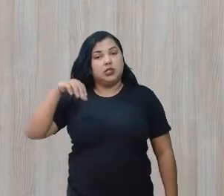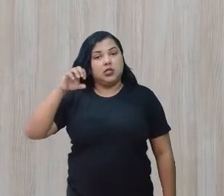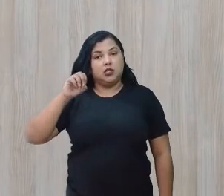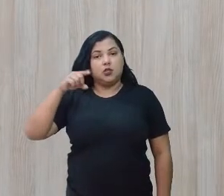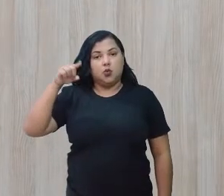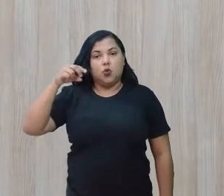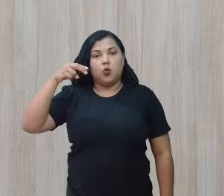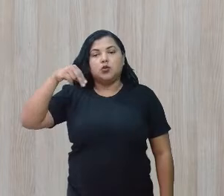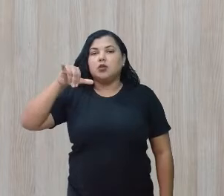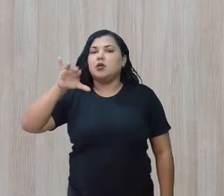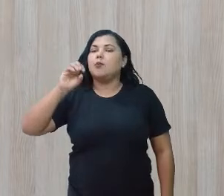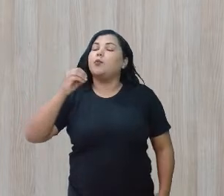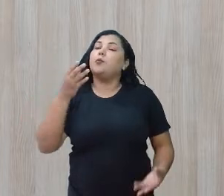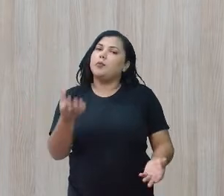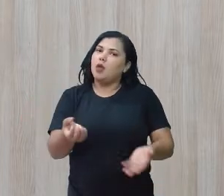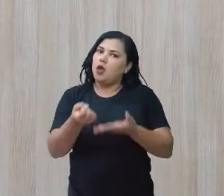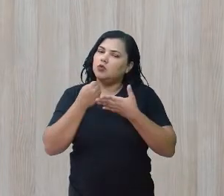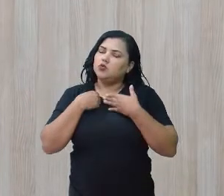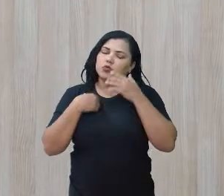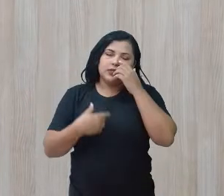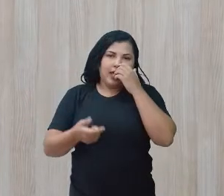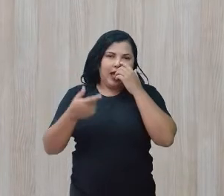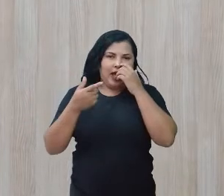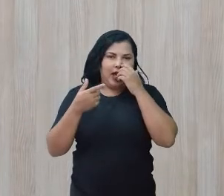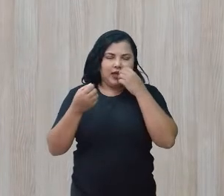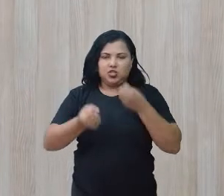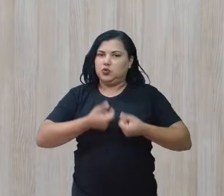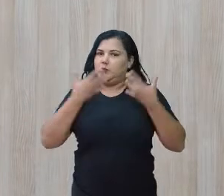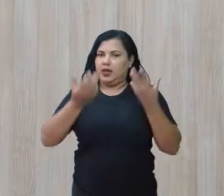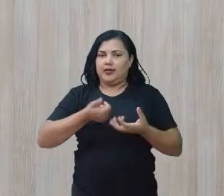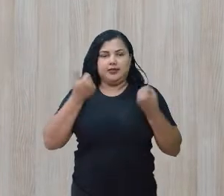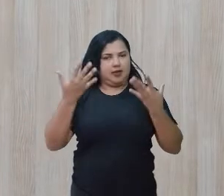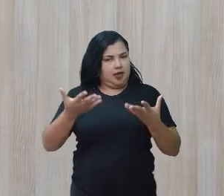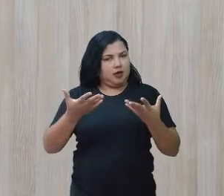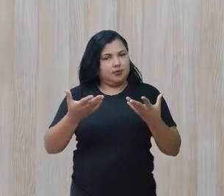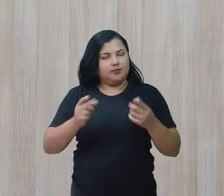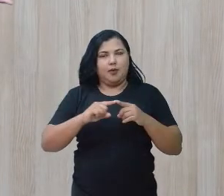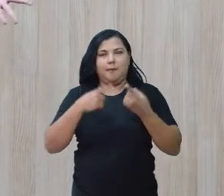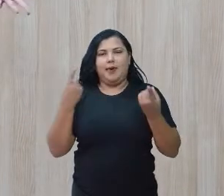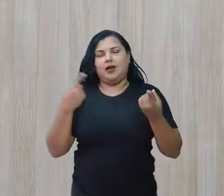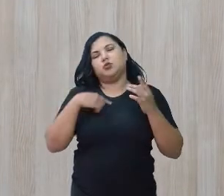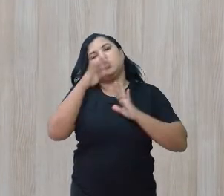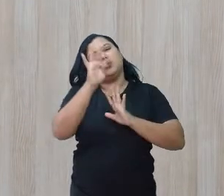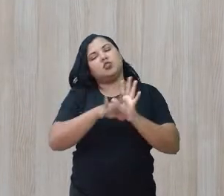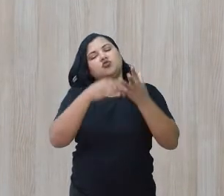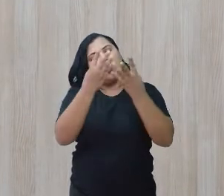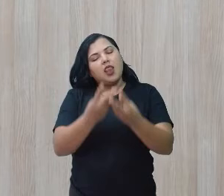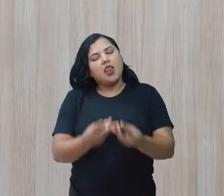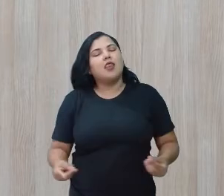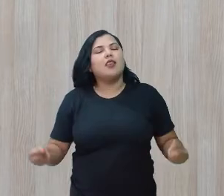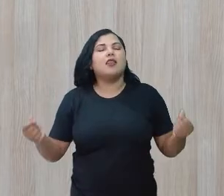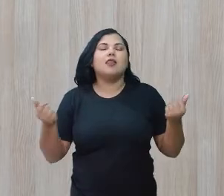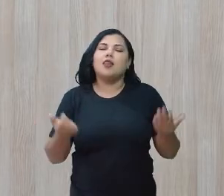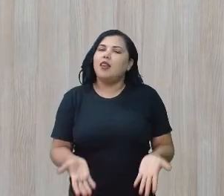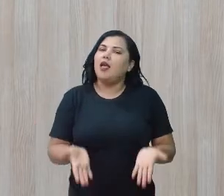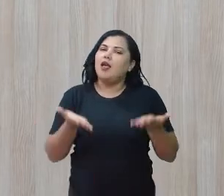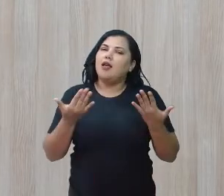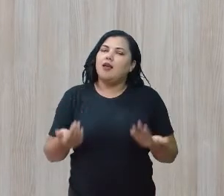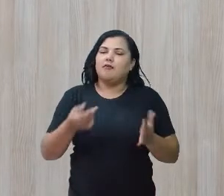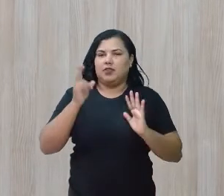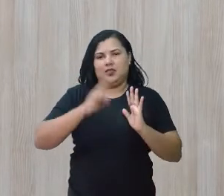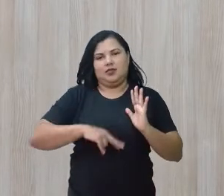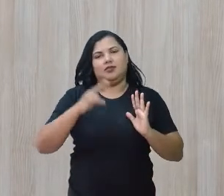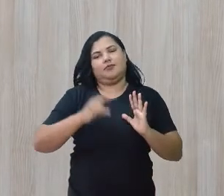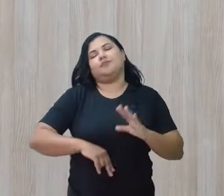a recuperar uma ideia. Contudo, eu torno o meu texto muito mais fluido, muito mais agradável de se ler. E não